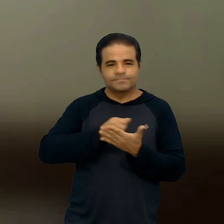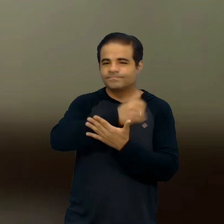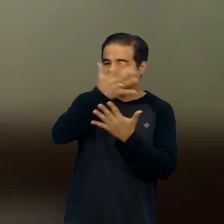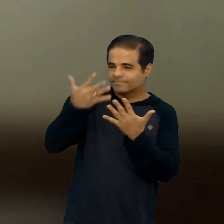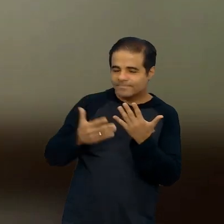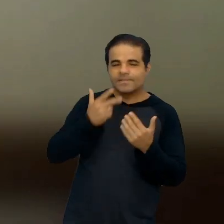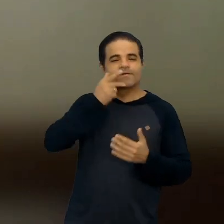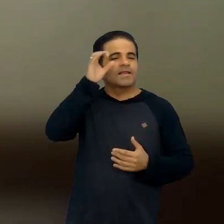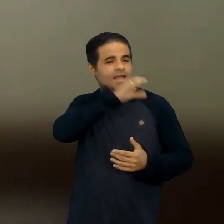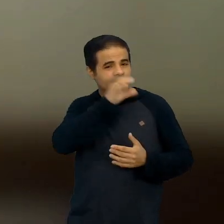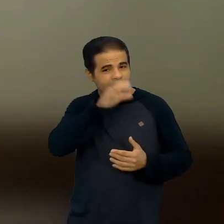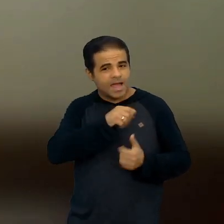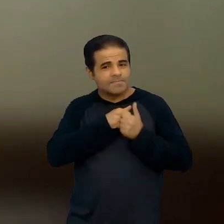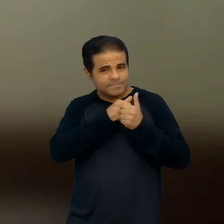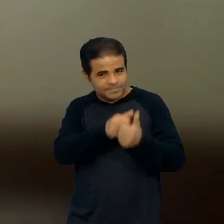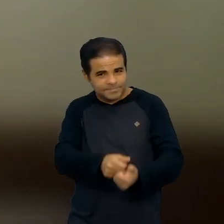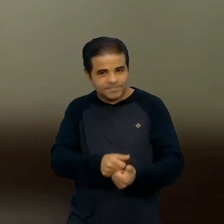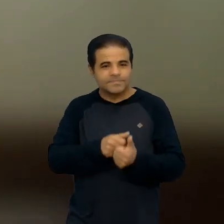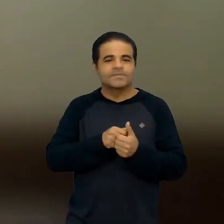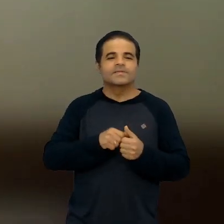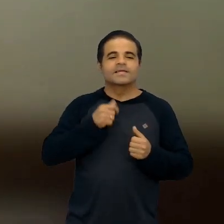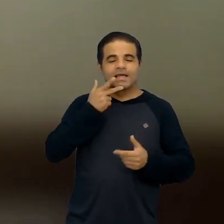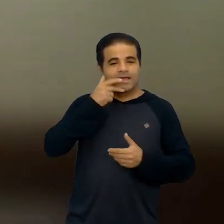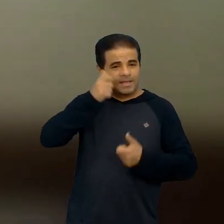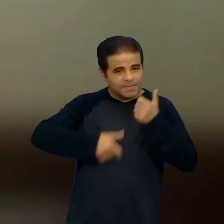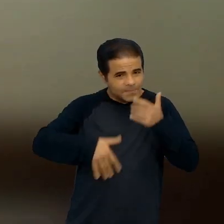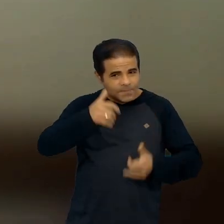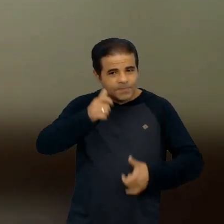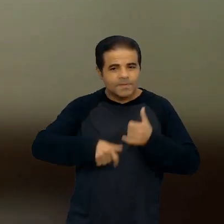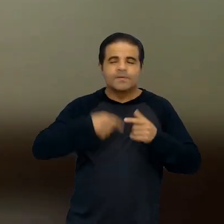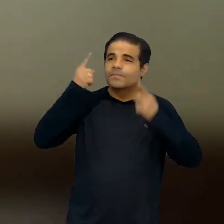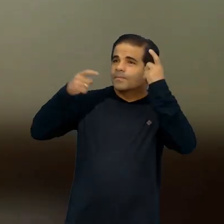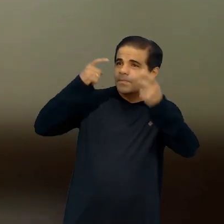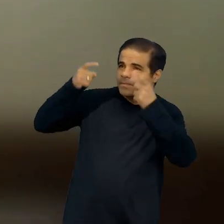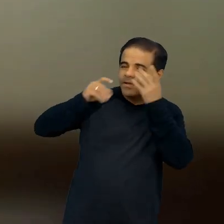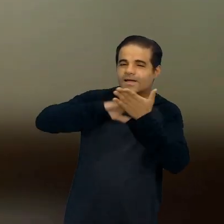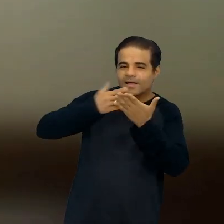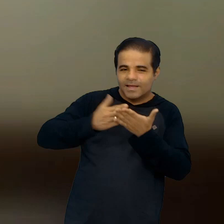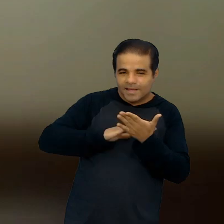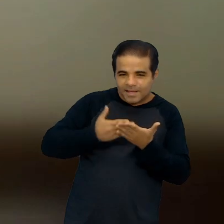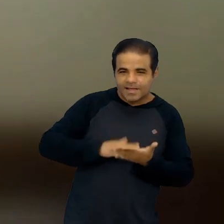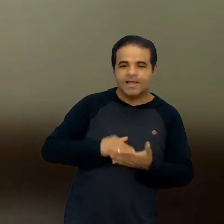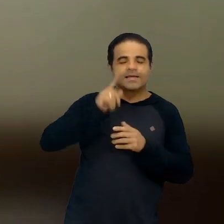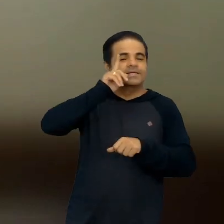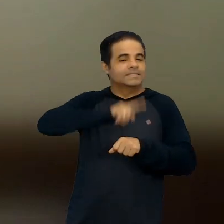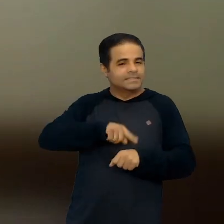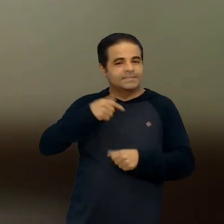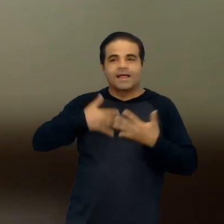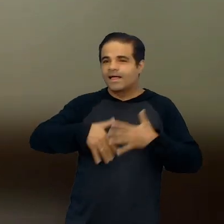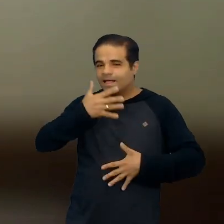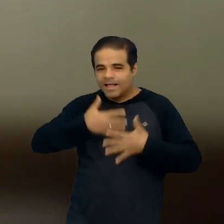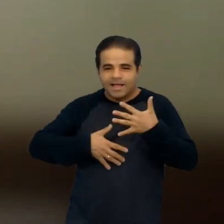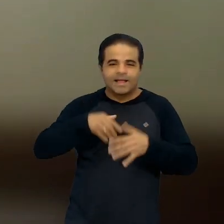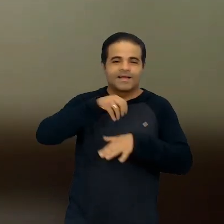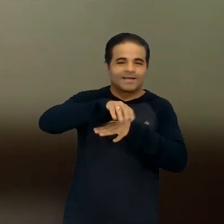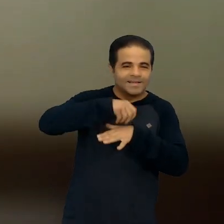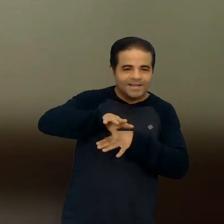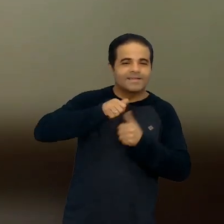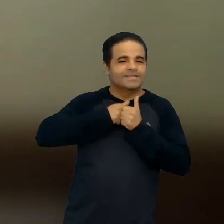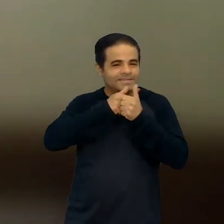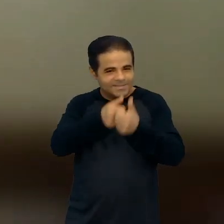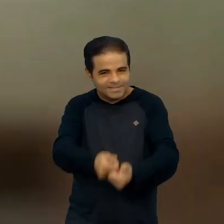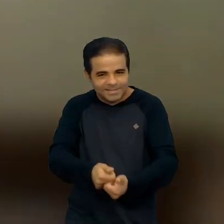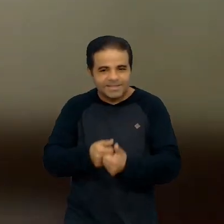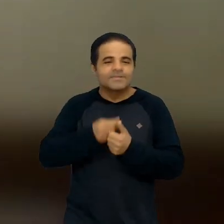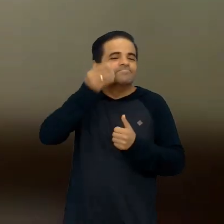às vezes eu falo meio rápido, até em público eu estou falando que às vezes eu fico preocupado com o tempo aí, e aí ele se atrapalha, às vezes, para tentar correr atrás